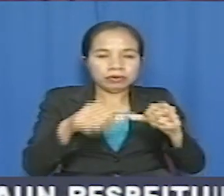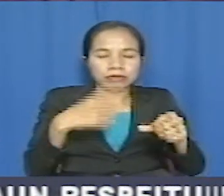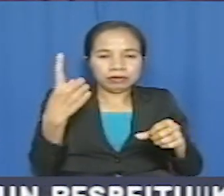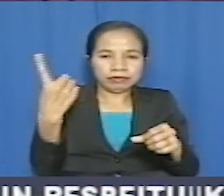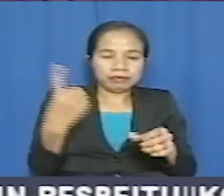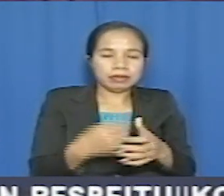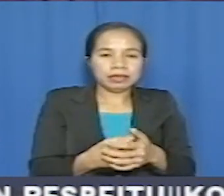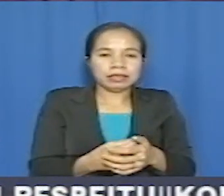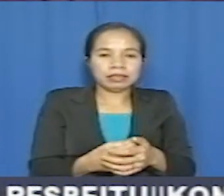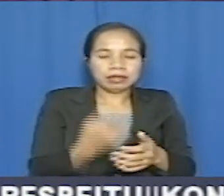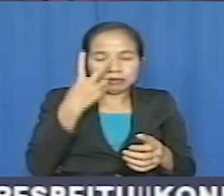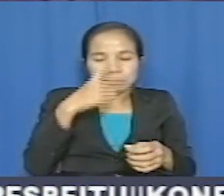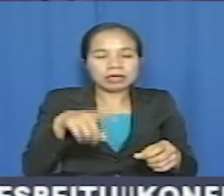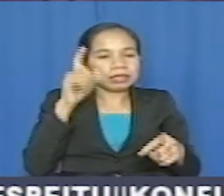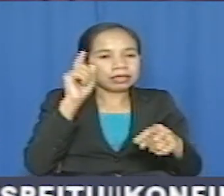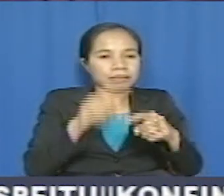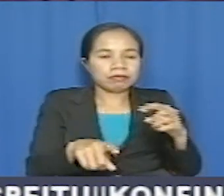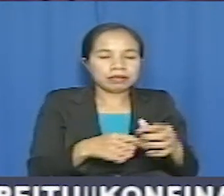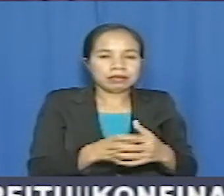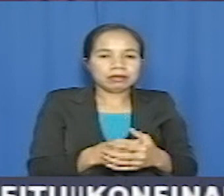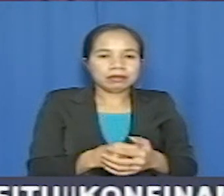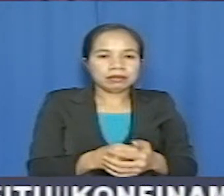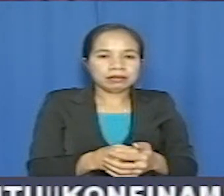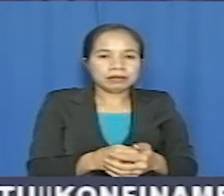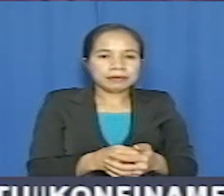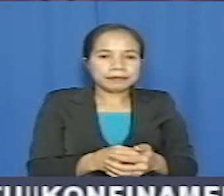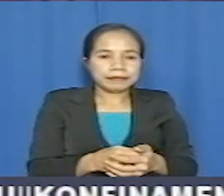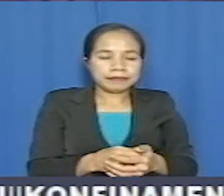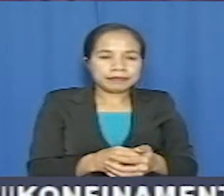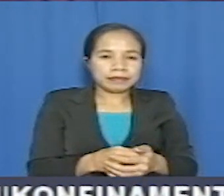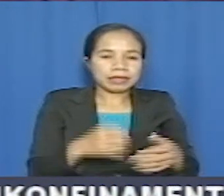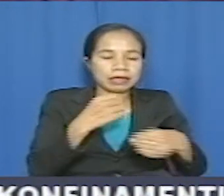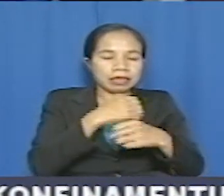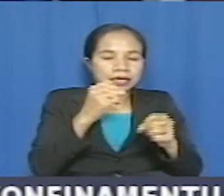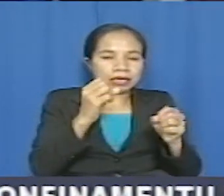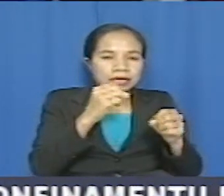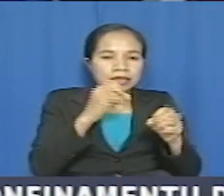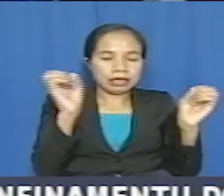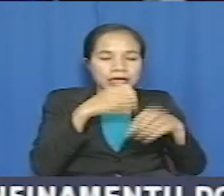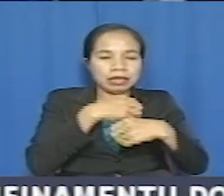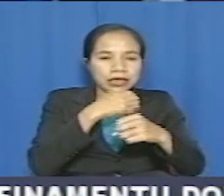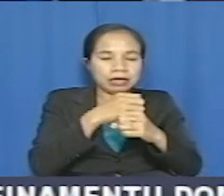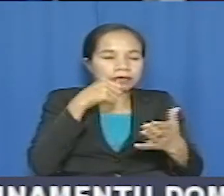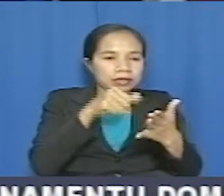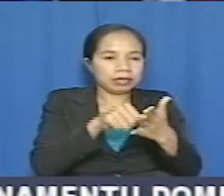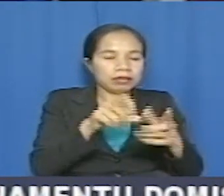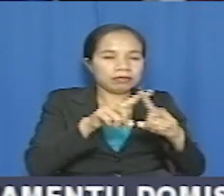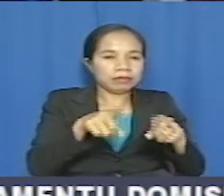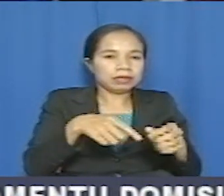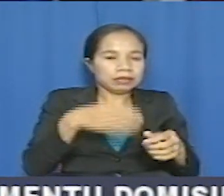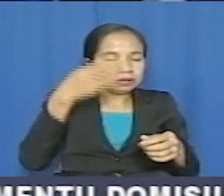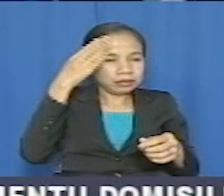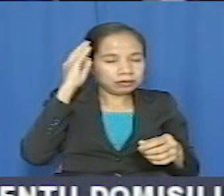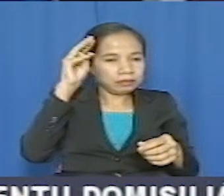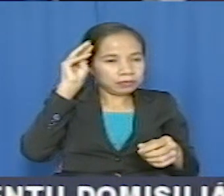dian ita la bele então pronto ia pronto hau la halo pedido mas be excelência pro ministro halo que sono pedido ba